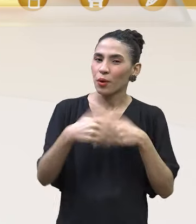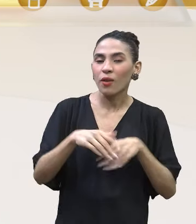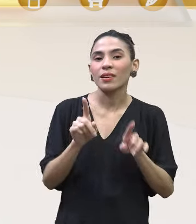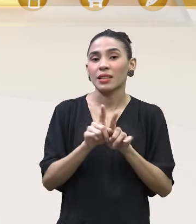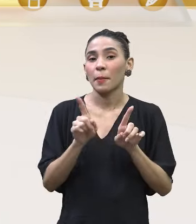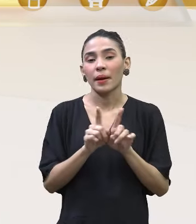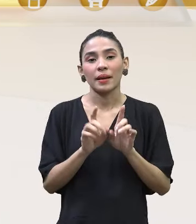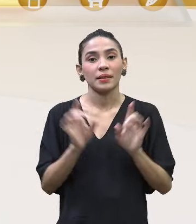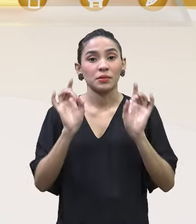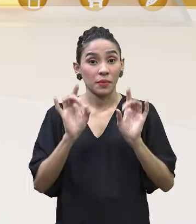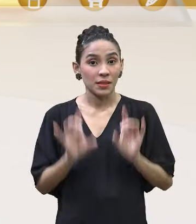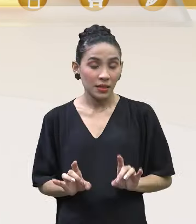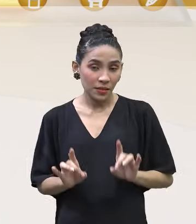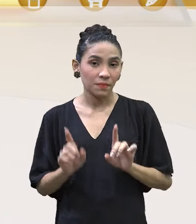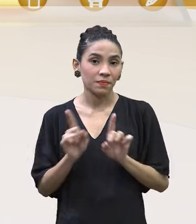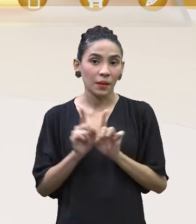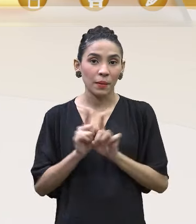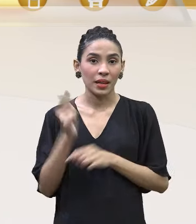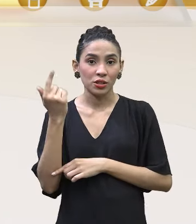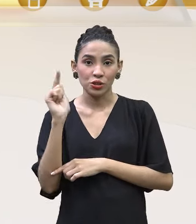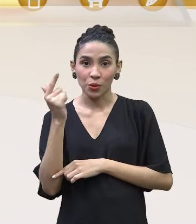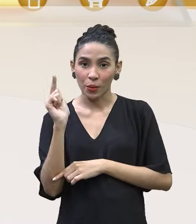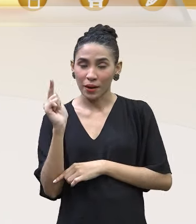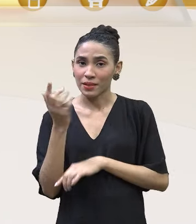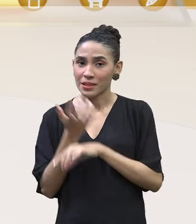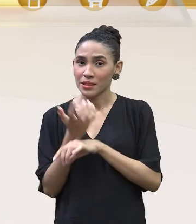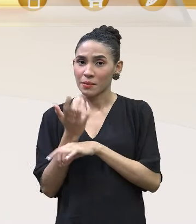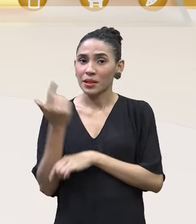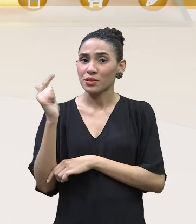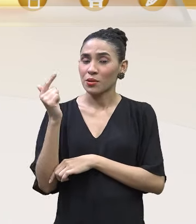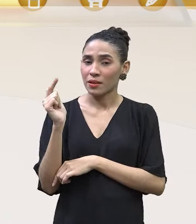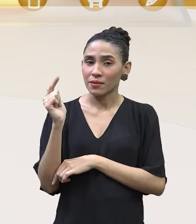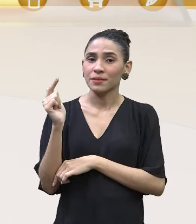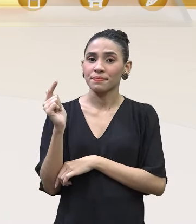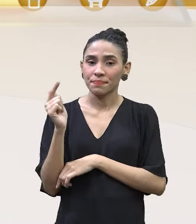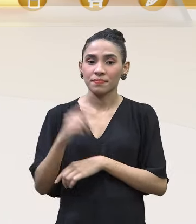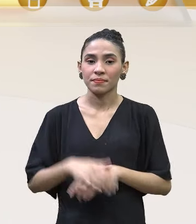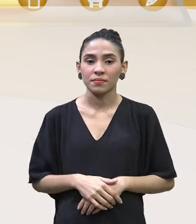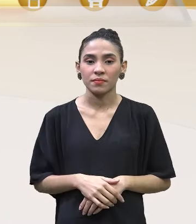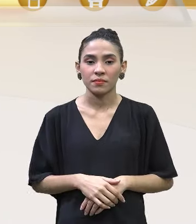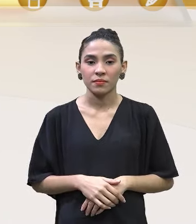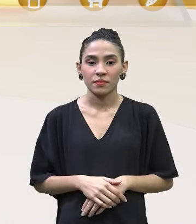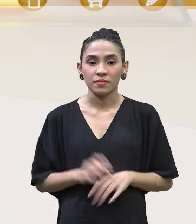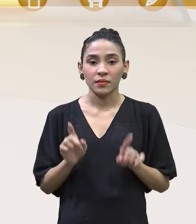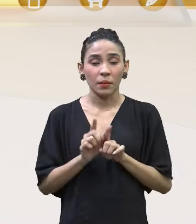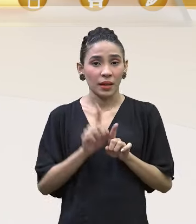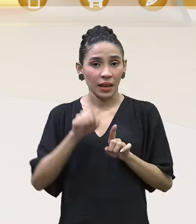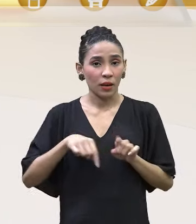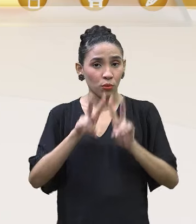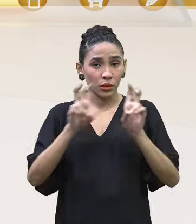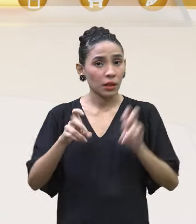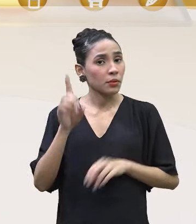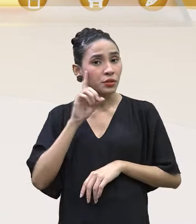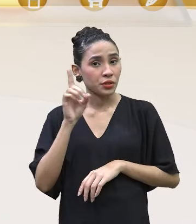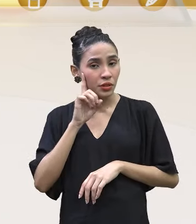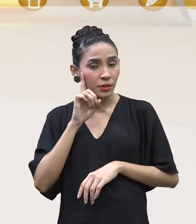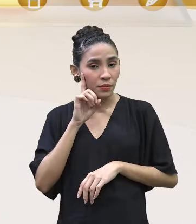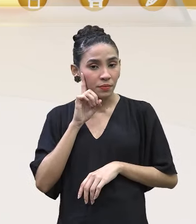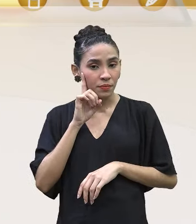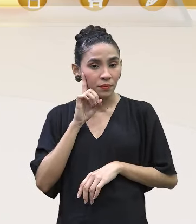ali específico até de geografia de geografia não é professor princi E assim né é um tema que está no dia a dia tá no